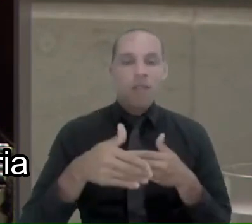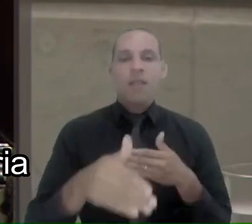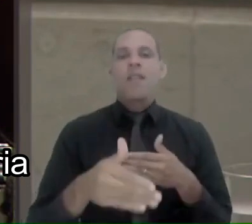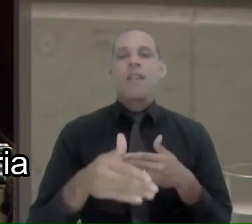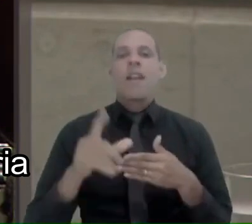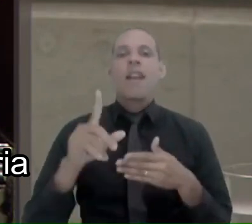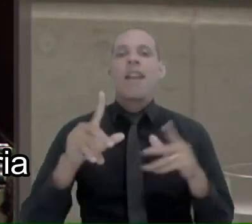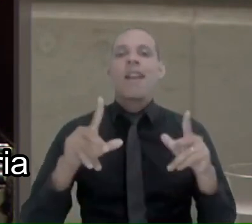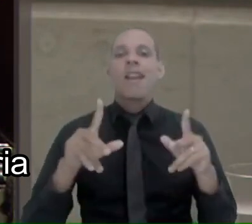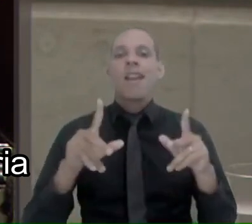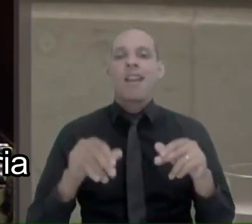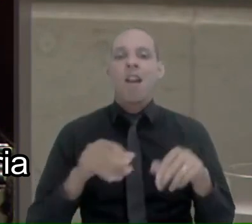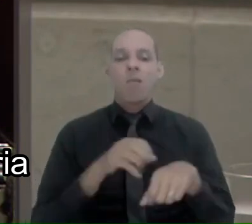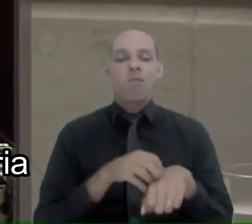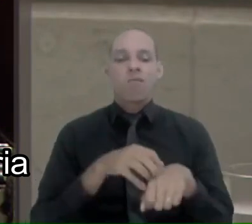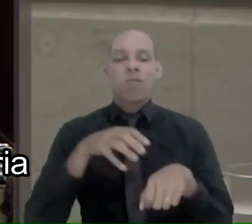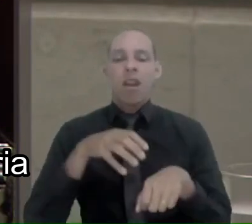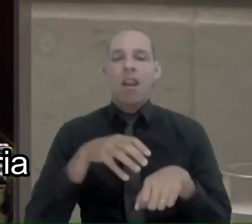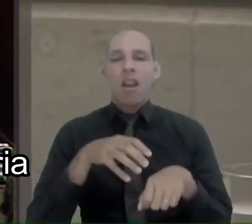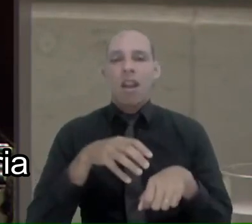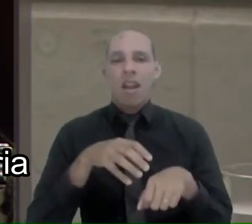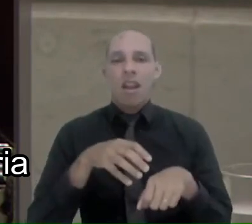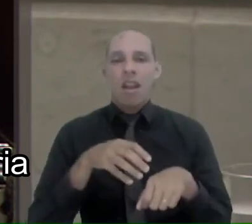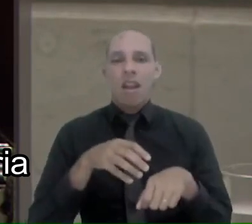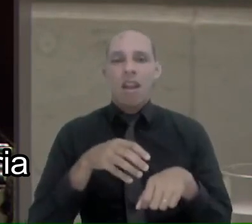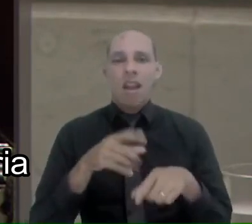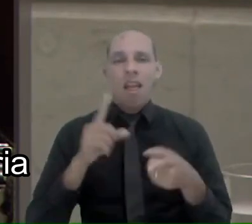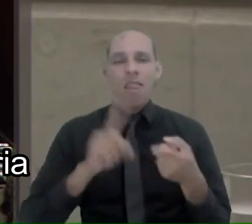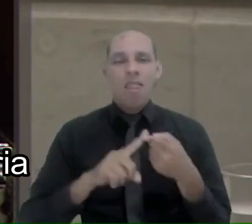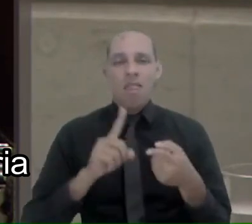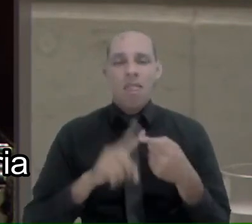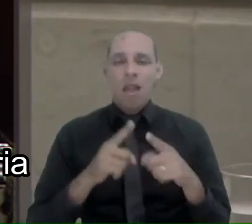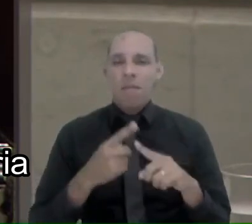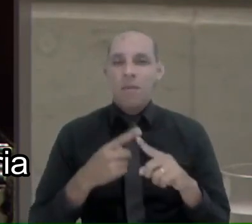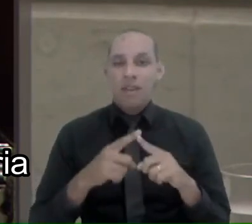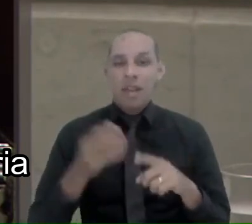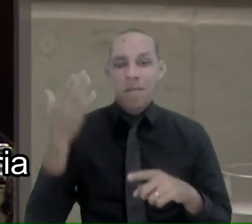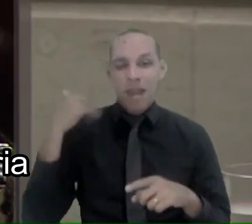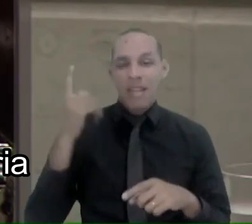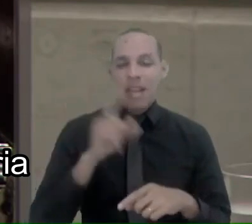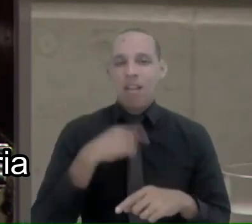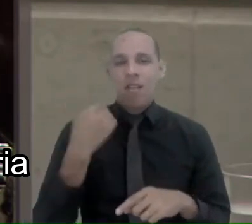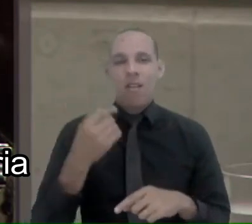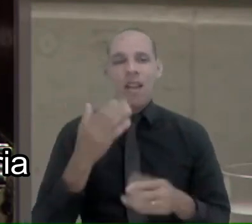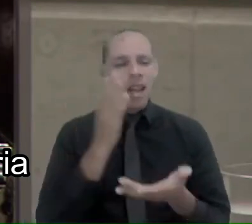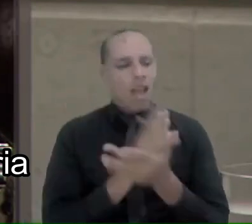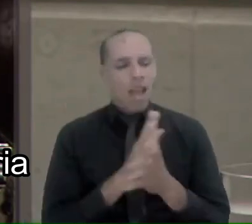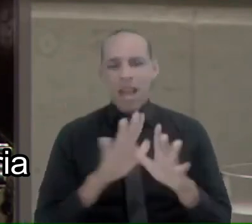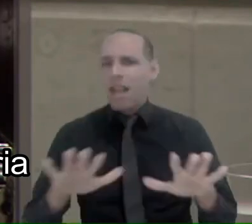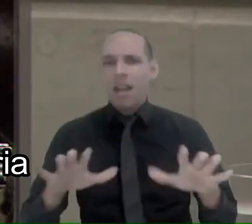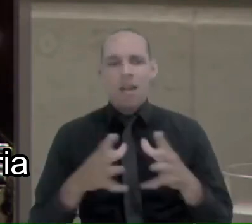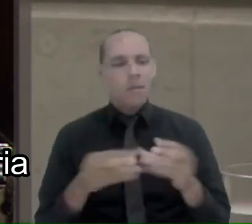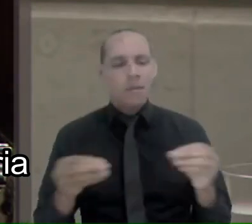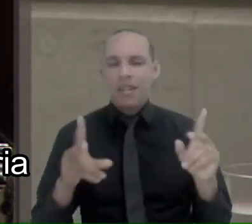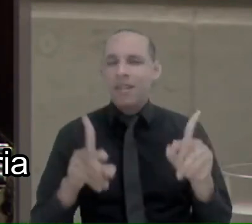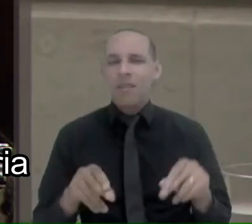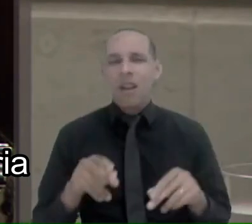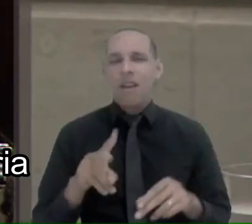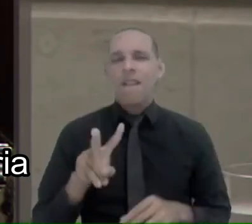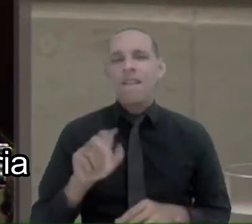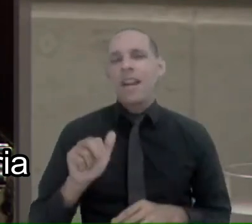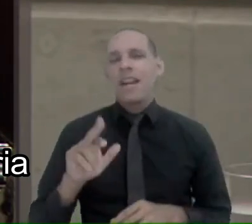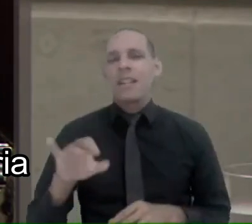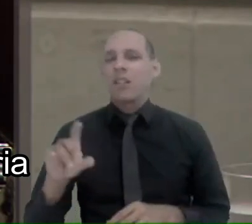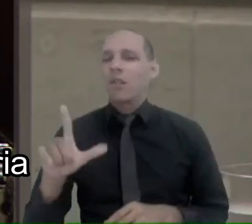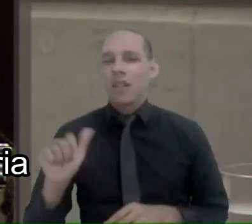vingadora, porque provavelmente deveríamos ter acabado com a tuberculose, como conseguimos acabar com a varíola, como conseguimos acabar com a